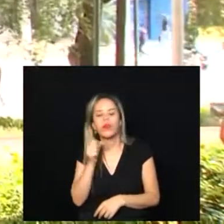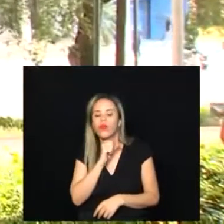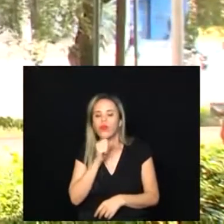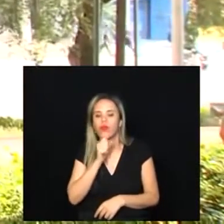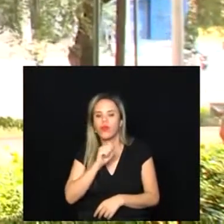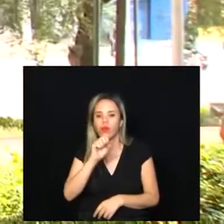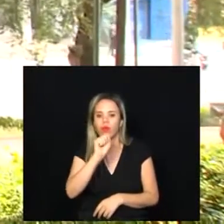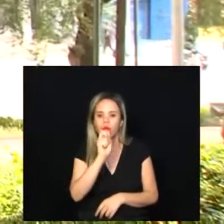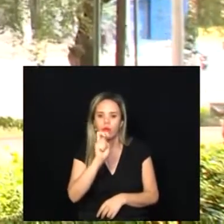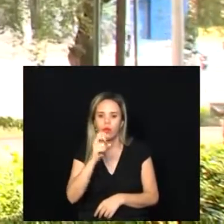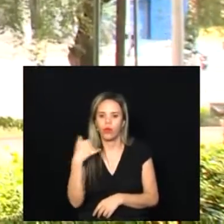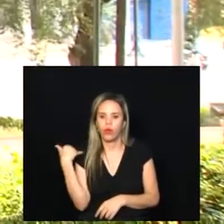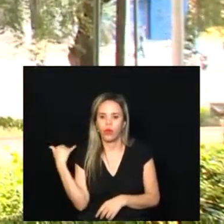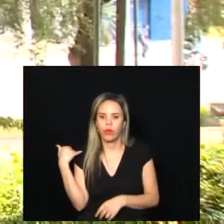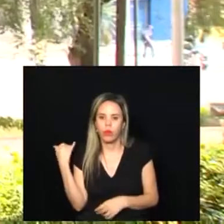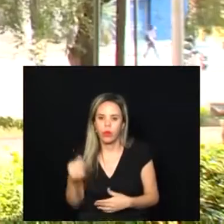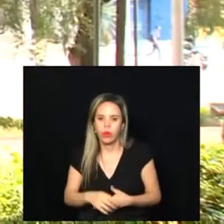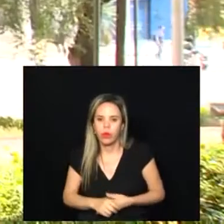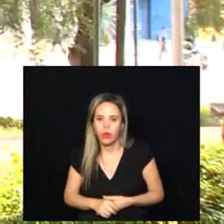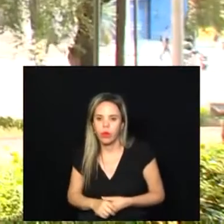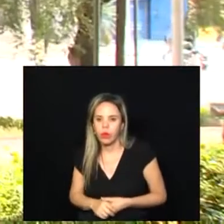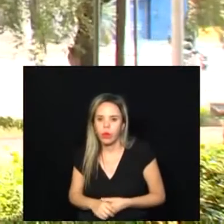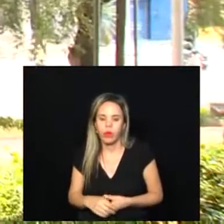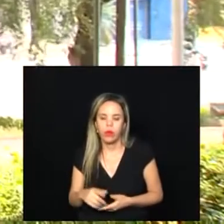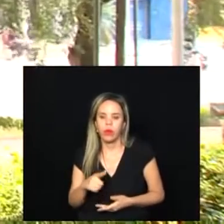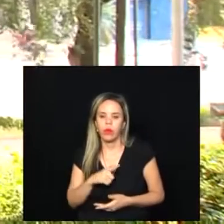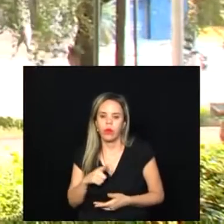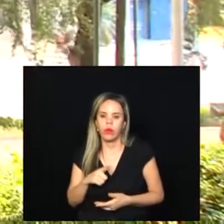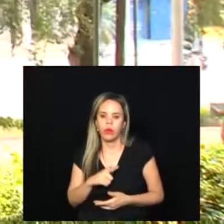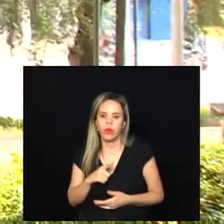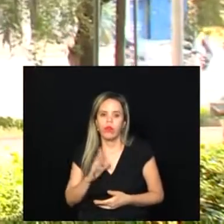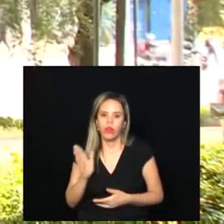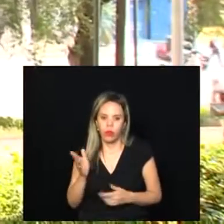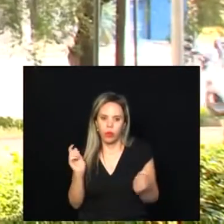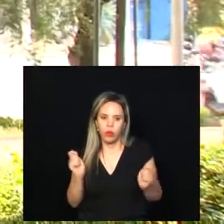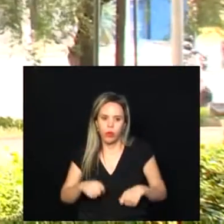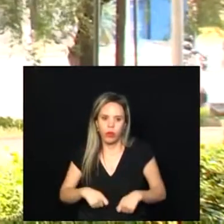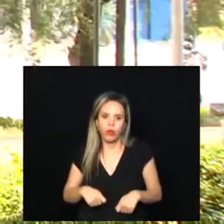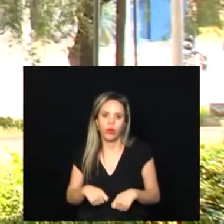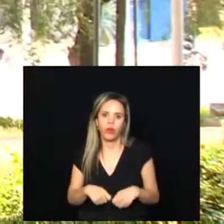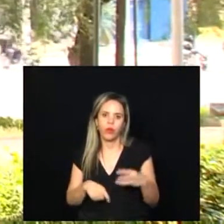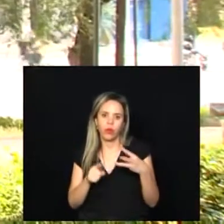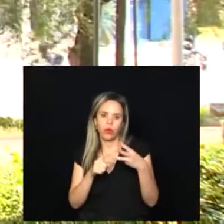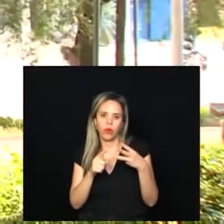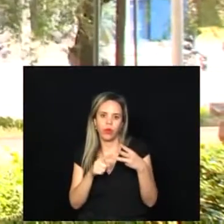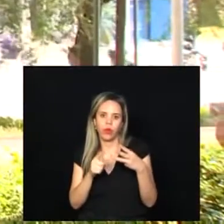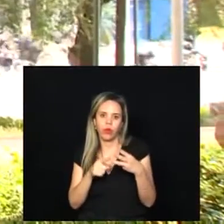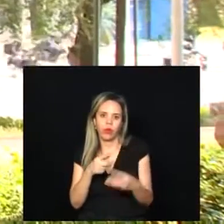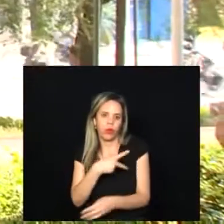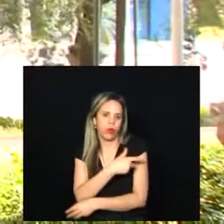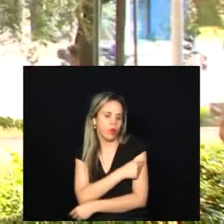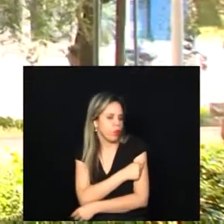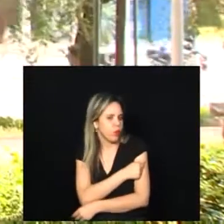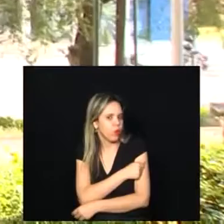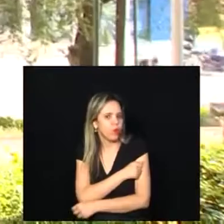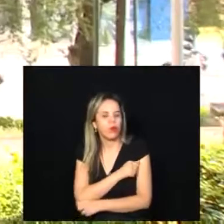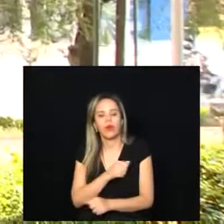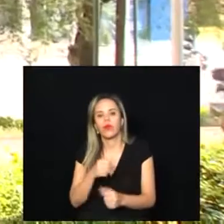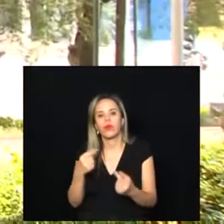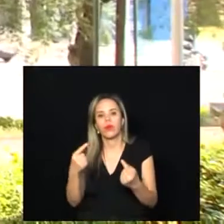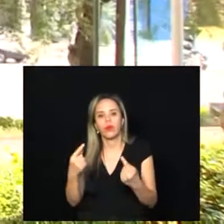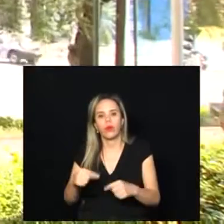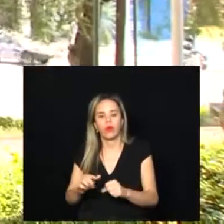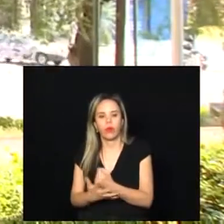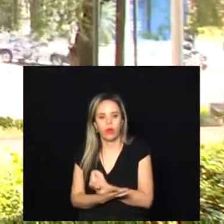de 85 anos, não é? Que tem aí, que já estão podendo tomar a terceira dose. A dose extra também é um assunto que